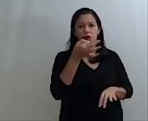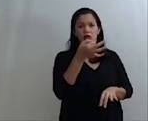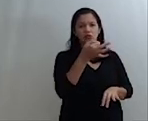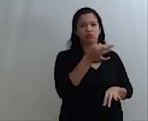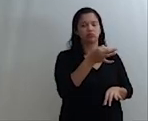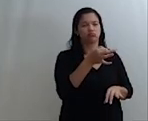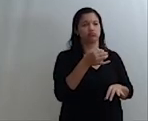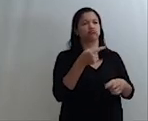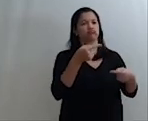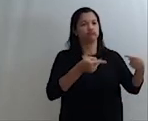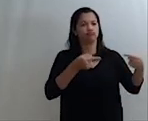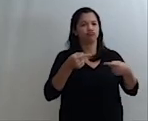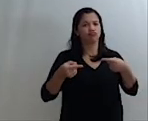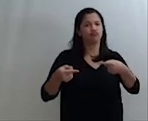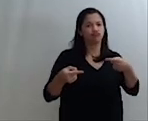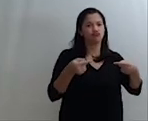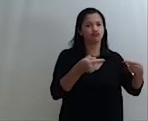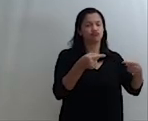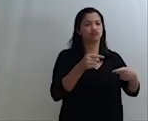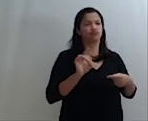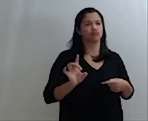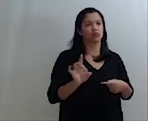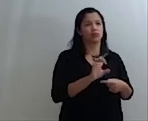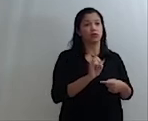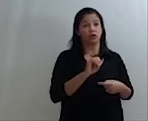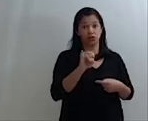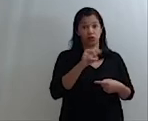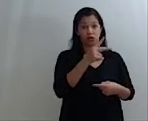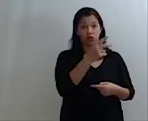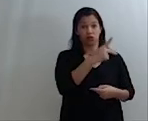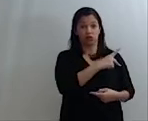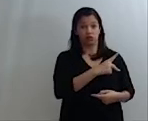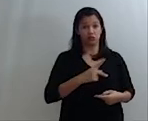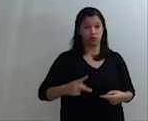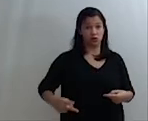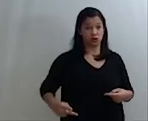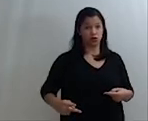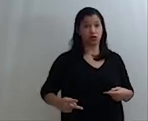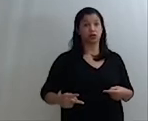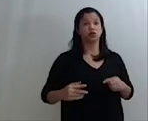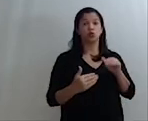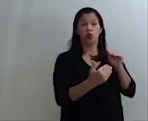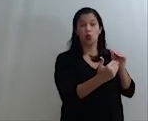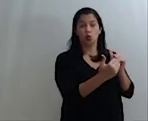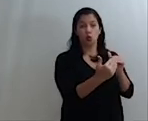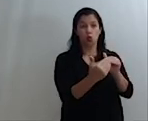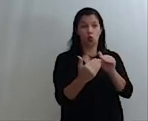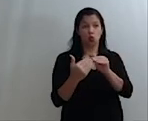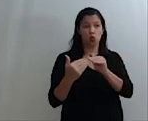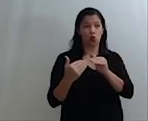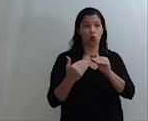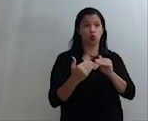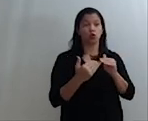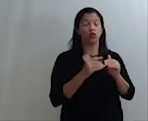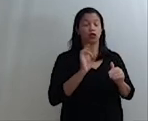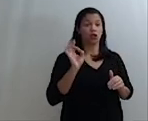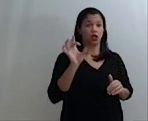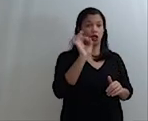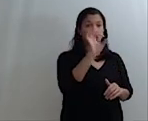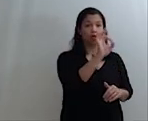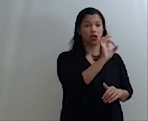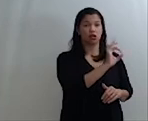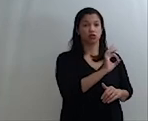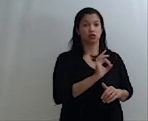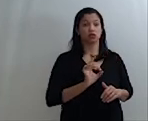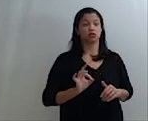assinalado E aí se vossa excelência senhor presidente assim concordar já passaríamos então as sustentações Eu